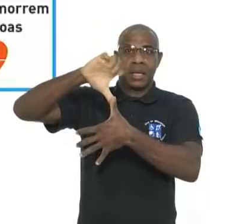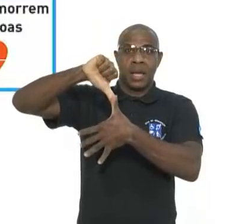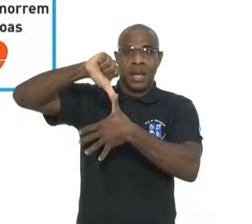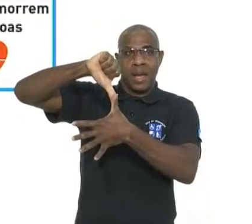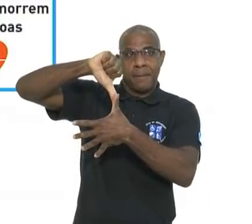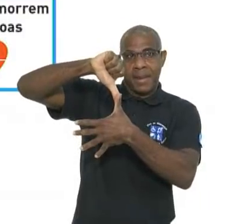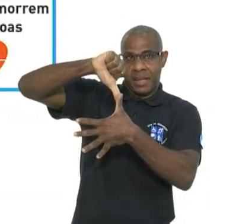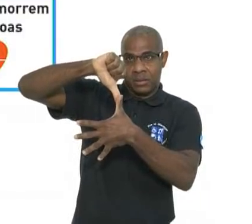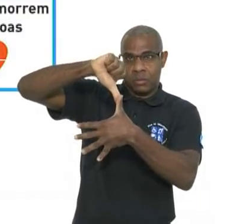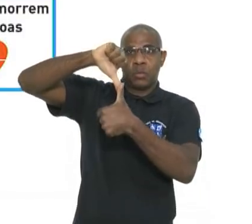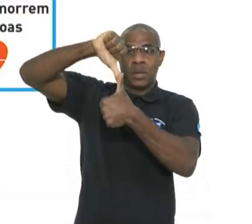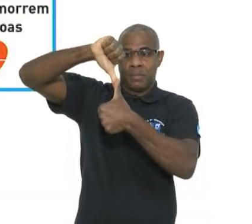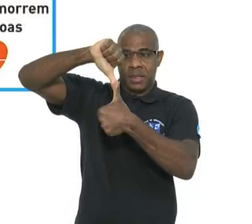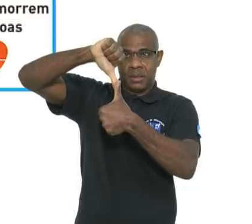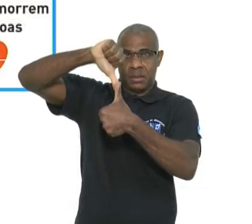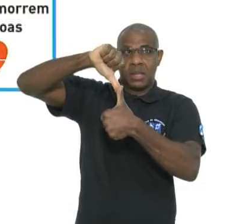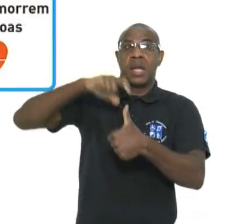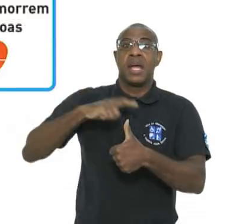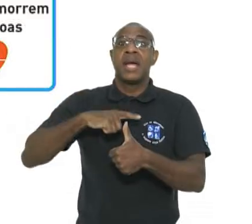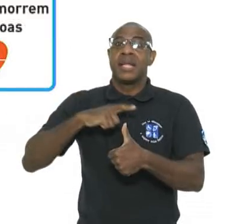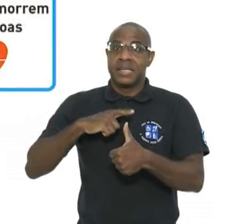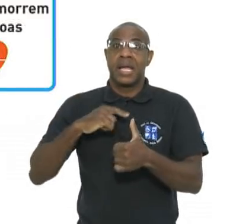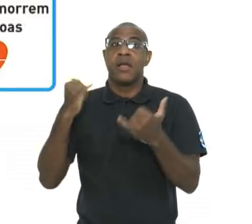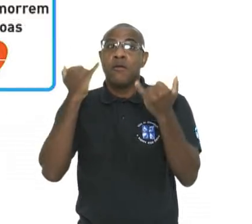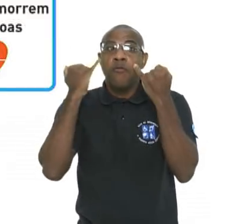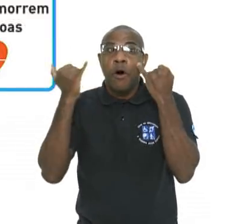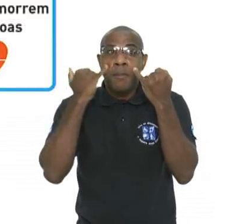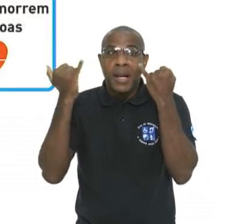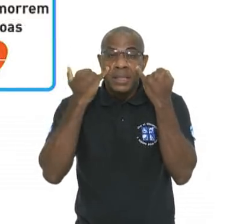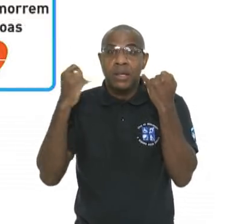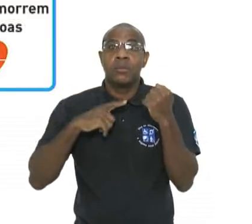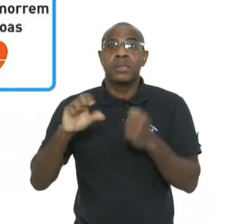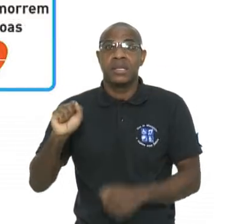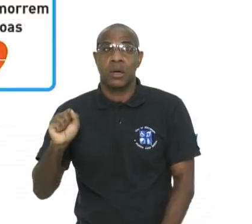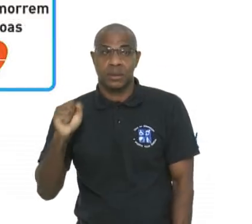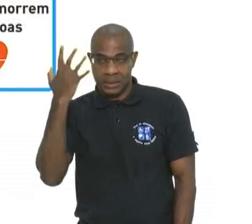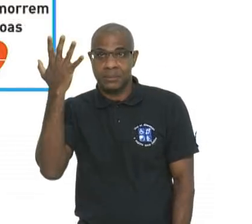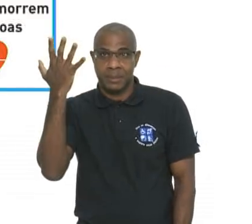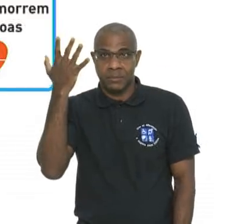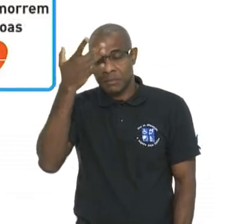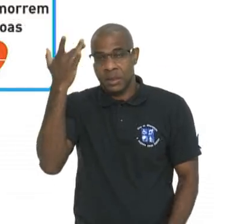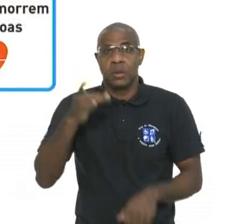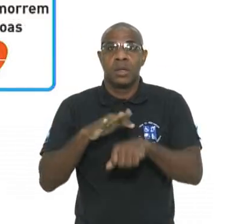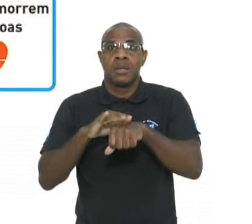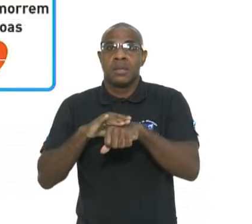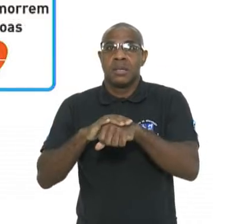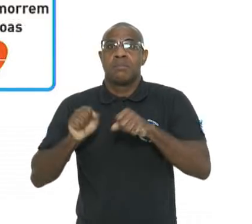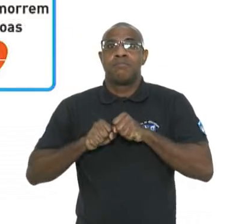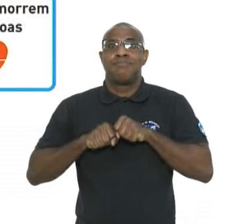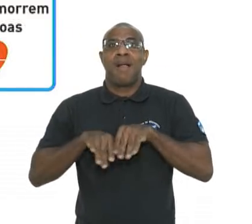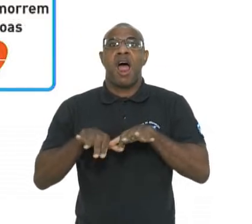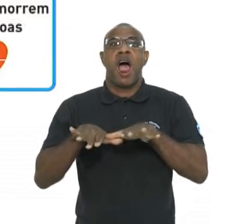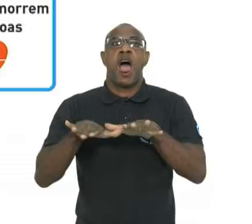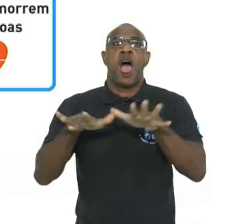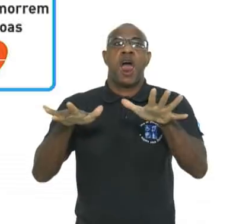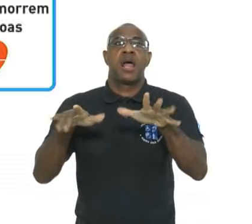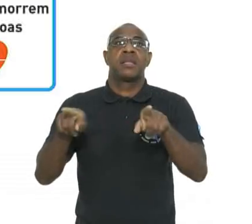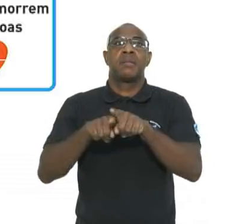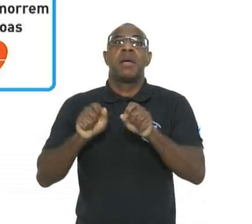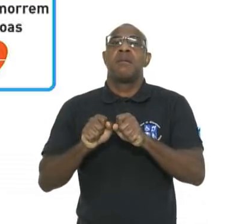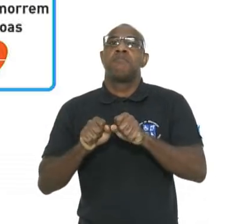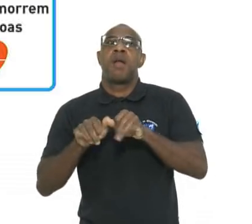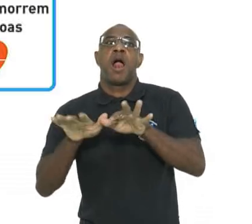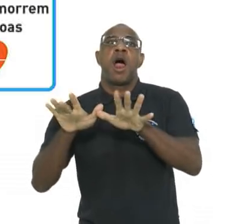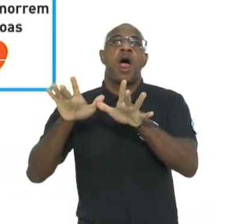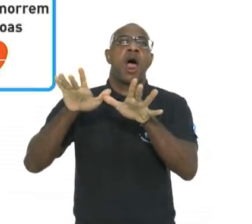a ocorrência endêmica natural desse protozoário, mas ele acabou se espalhando aí pela América do Norte,